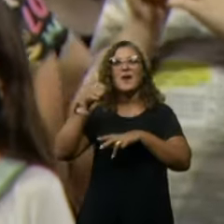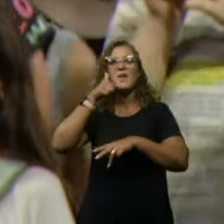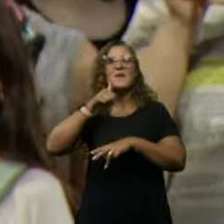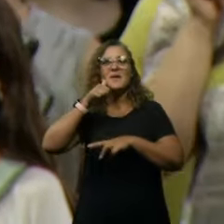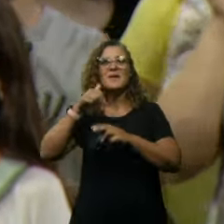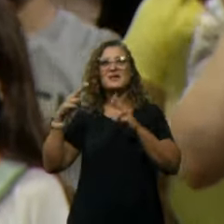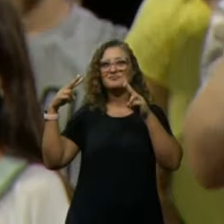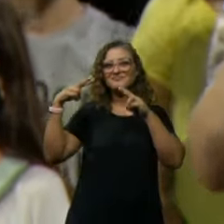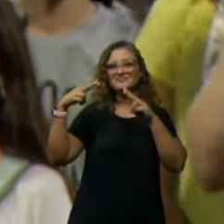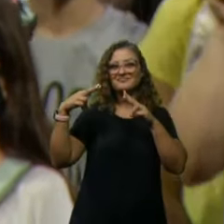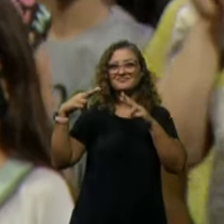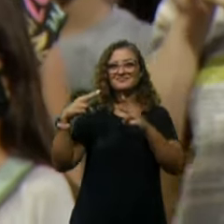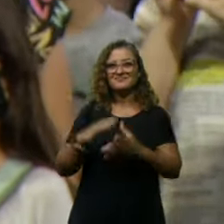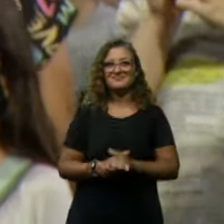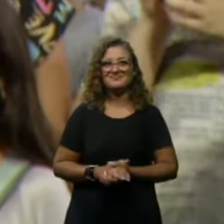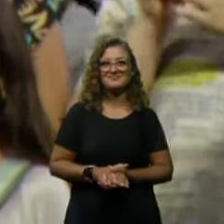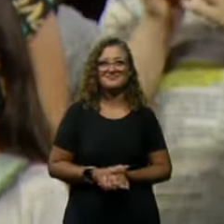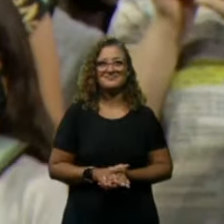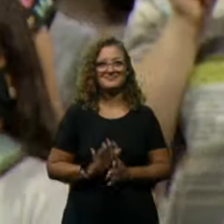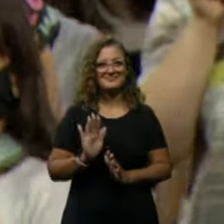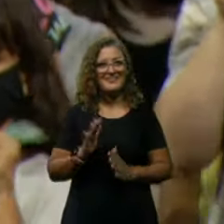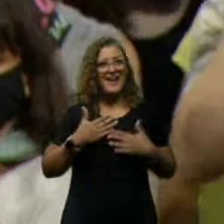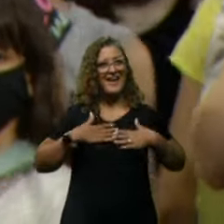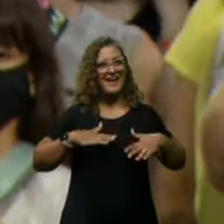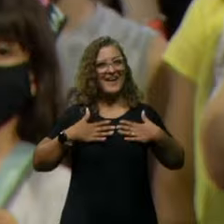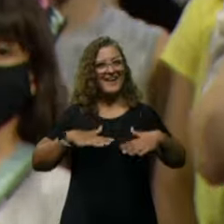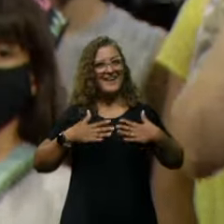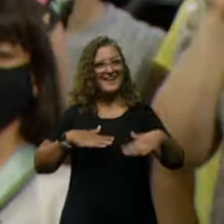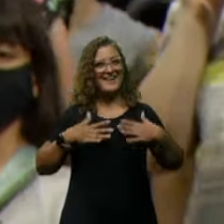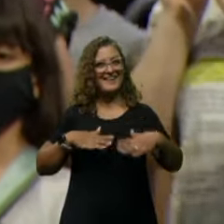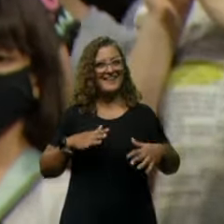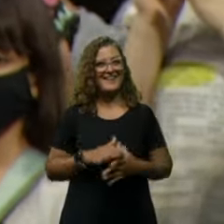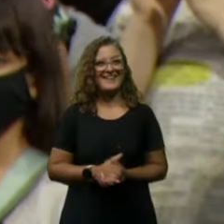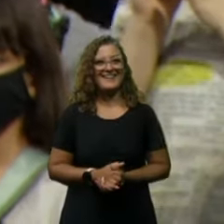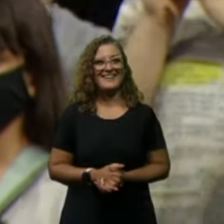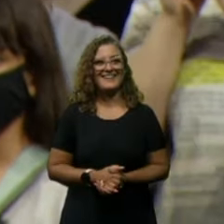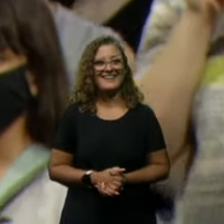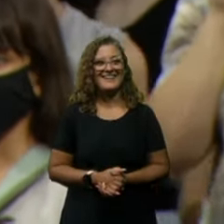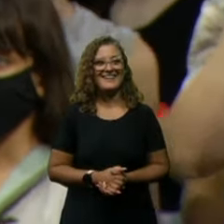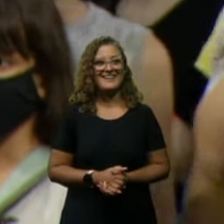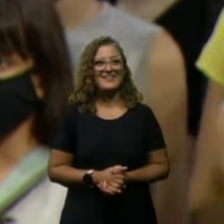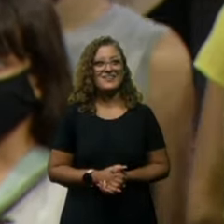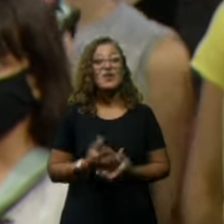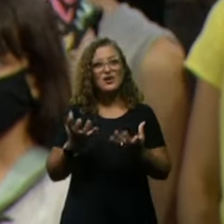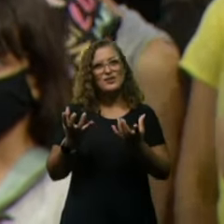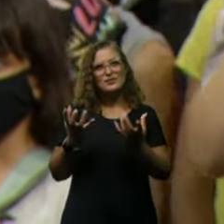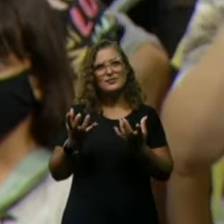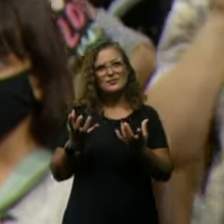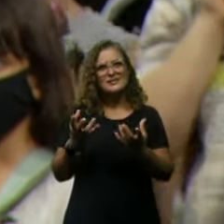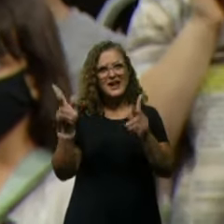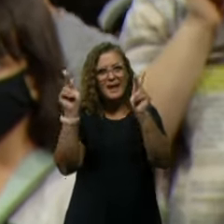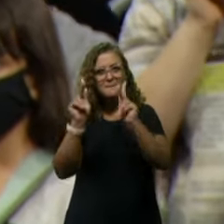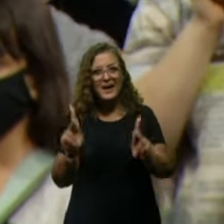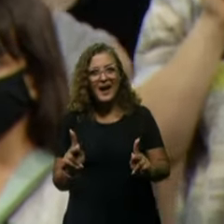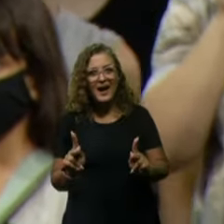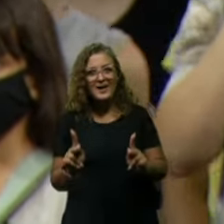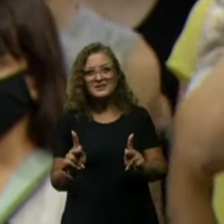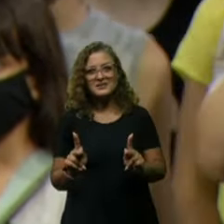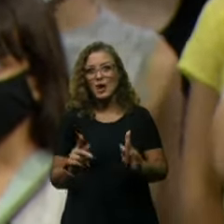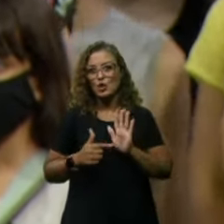E aí a calma que vai chegar desde os homens irmão você quer paz não reage